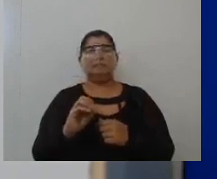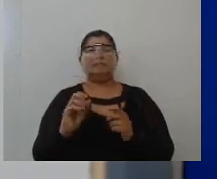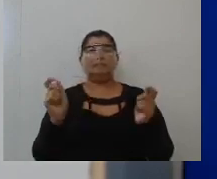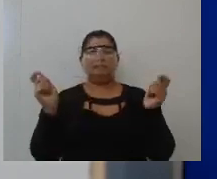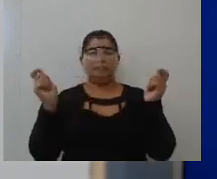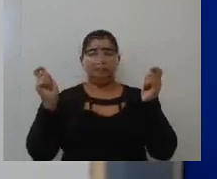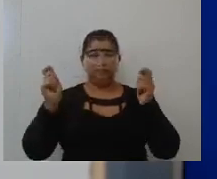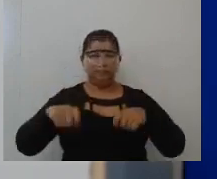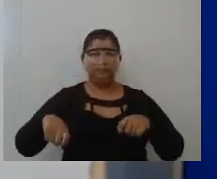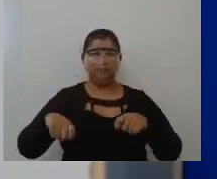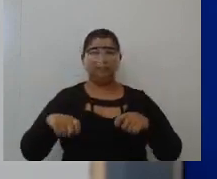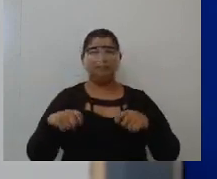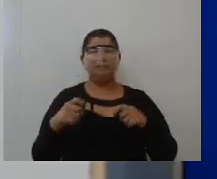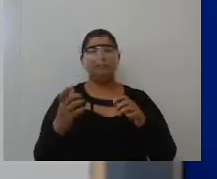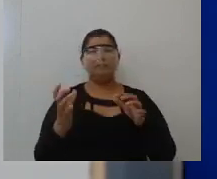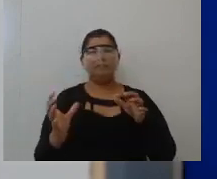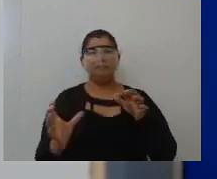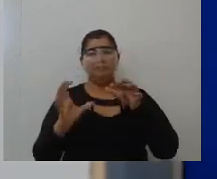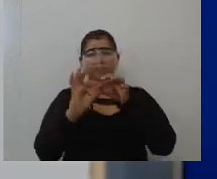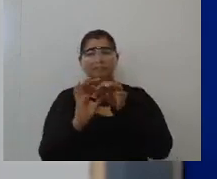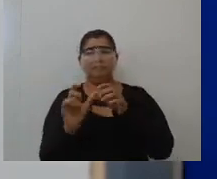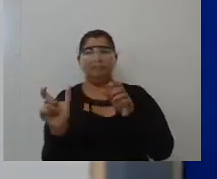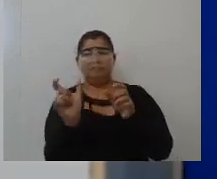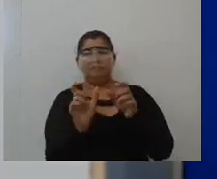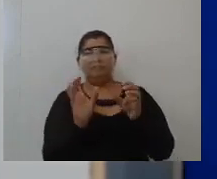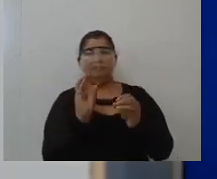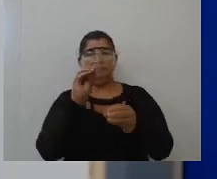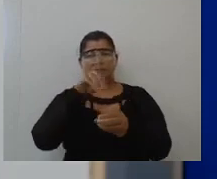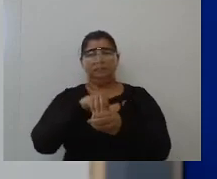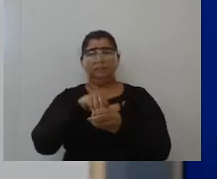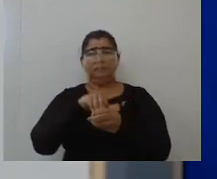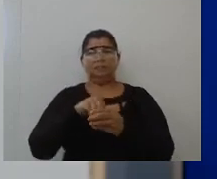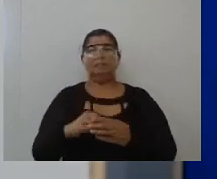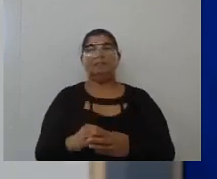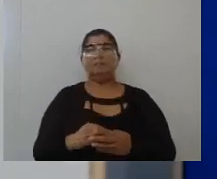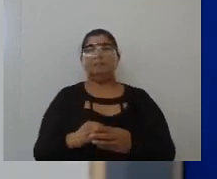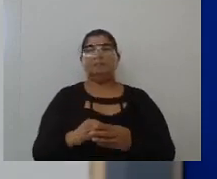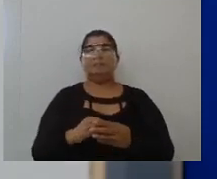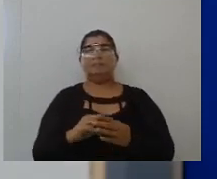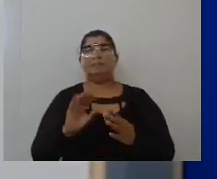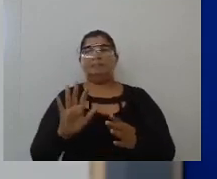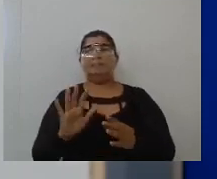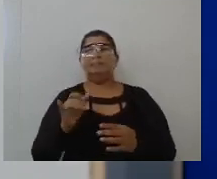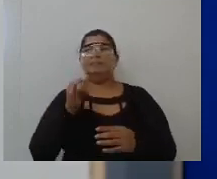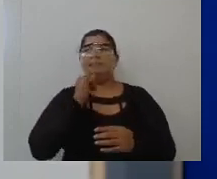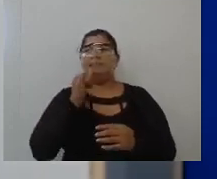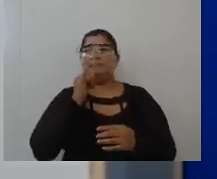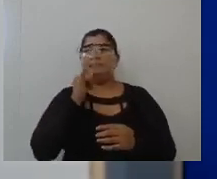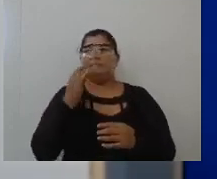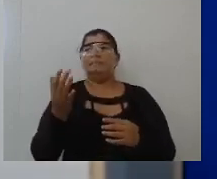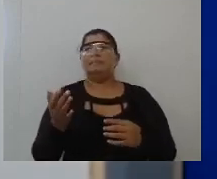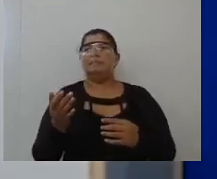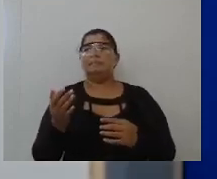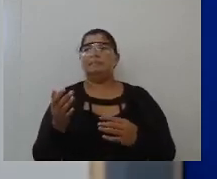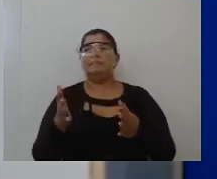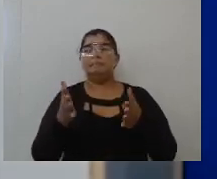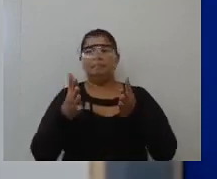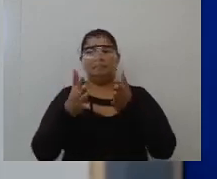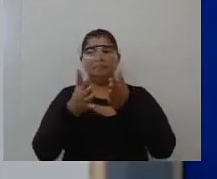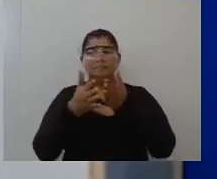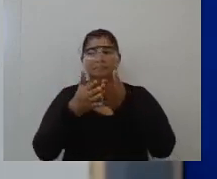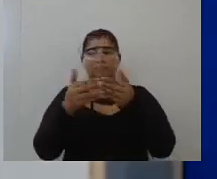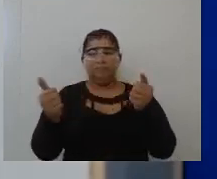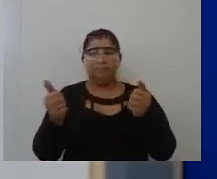terão função de conjunção integrante. Vamos dar um exemplo? Tem aí na tela de vocês, ó.